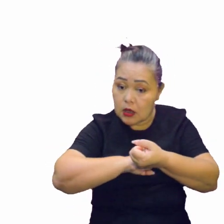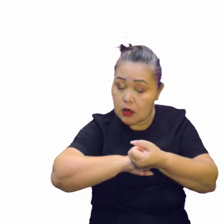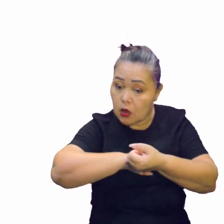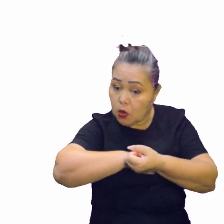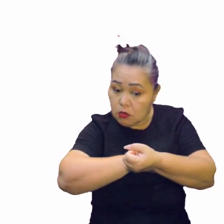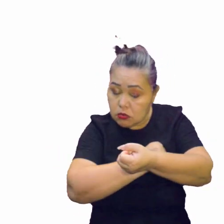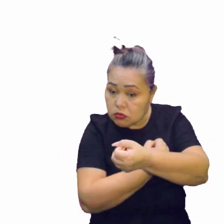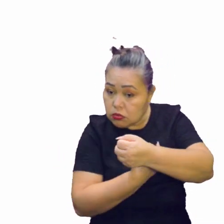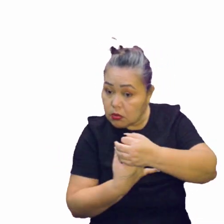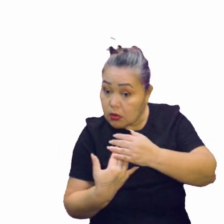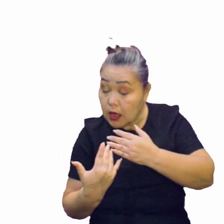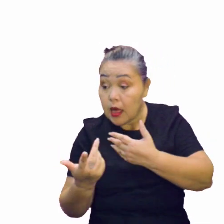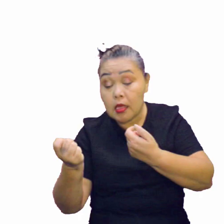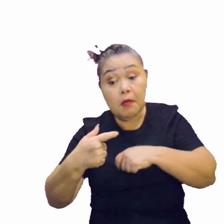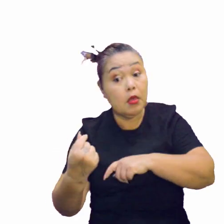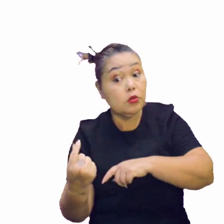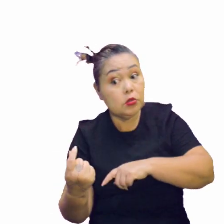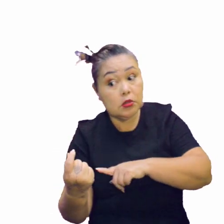economicamente também.